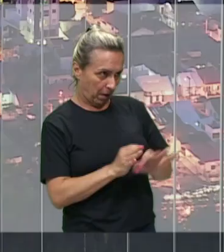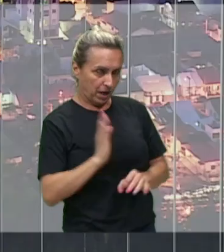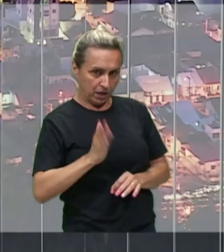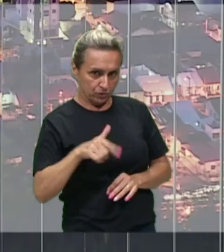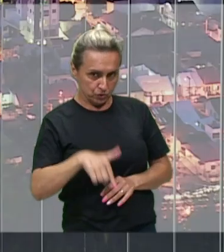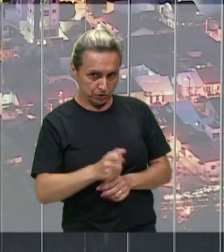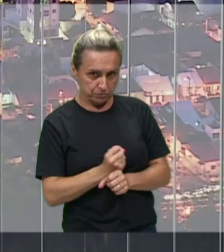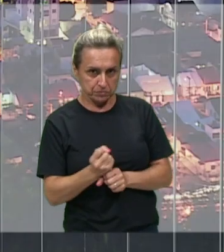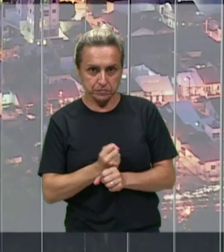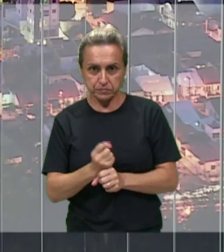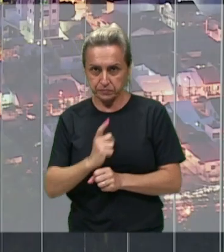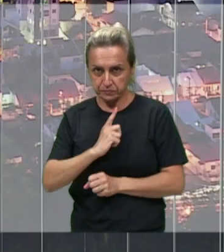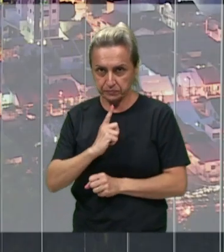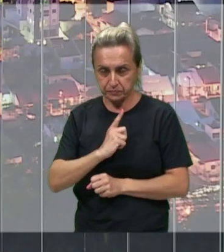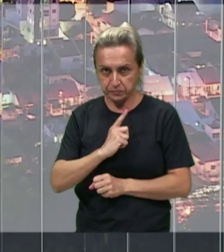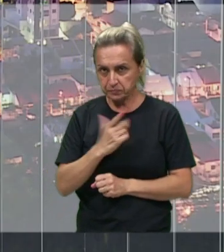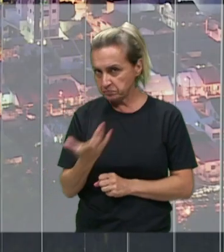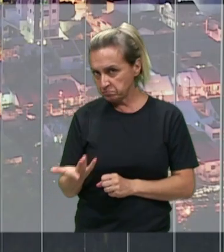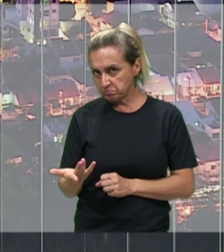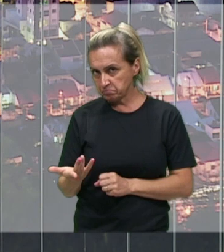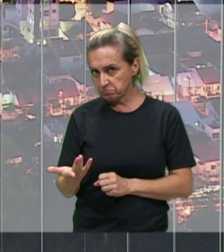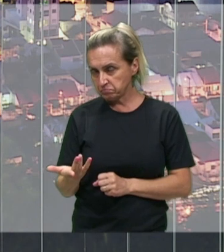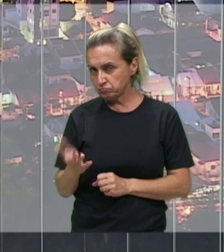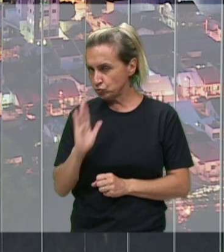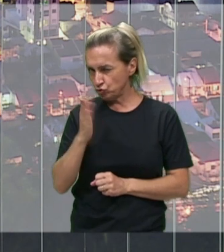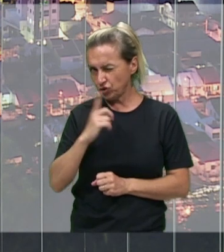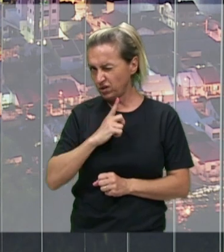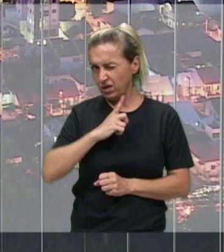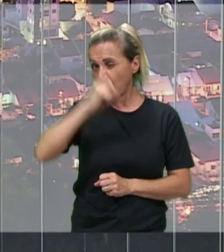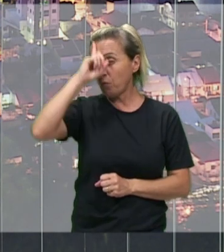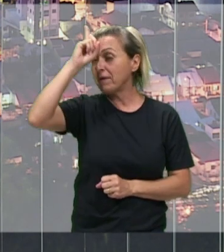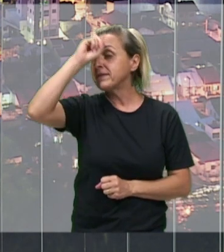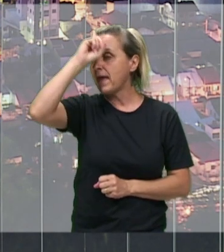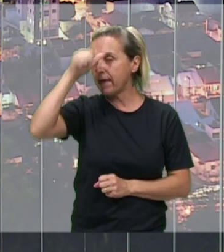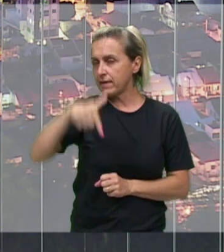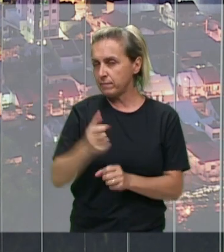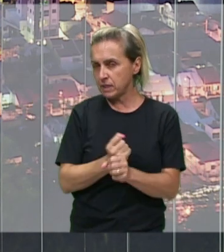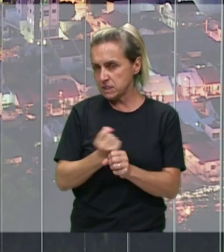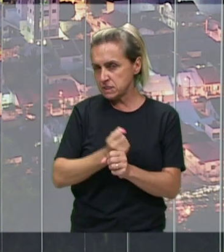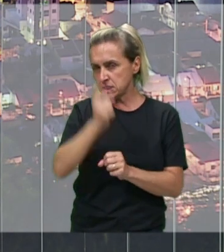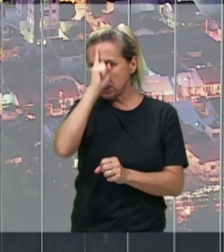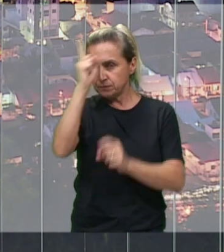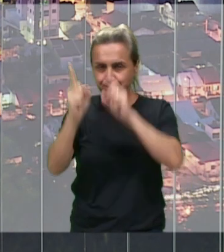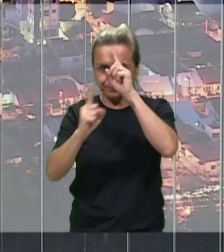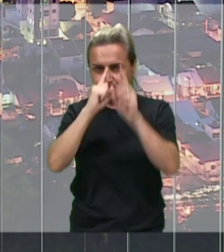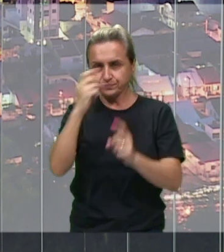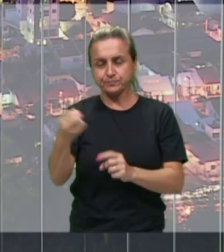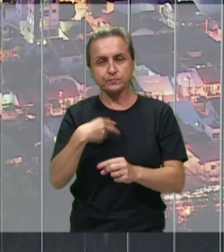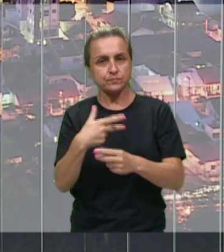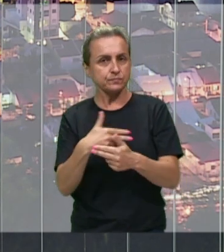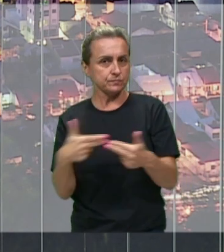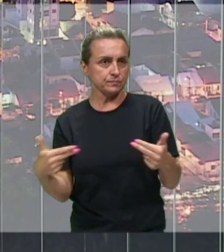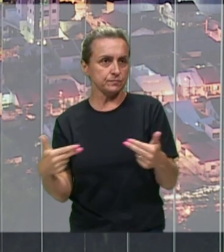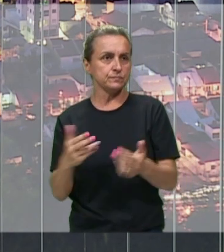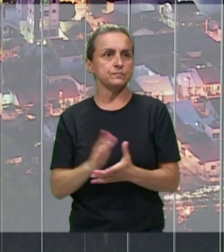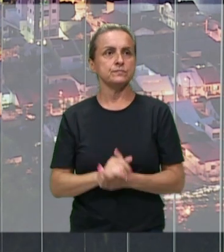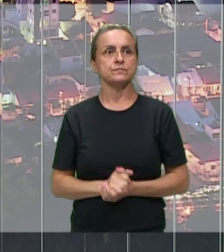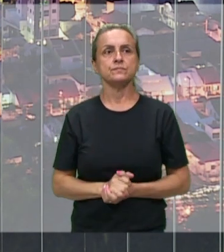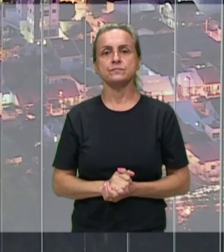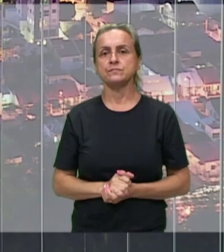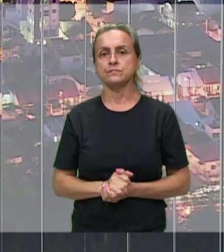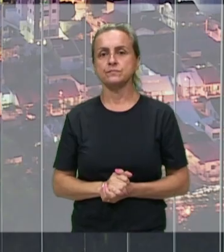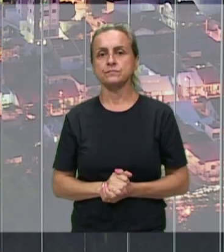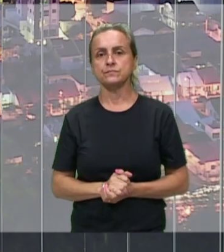tá muito no início, mas você já tem alguma linha traçada, além, é claro, de atuar em